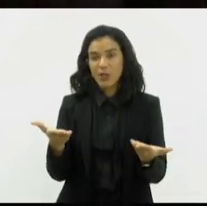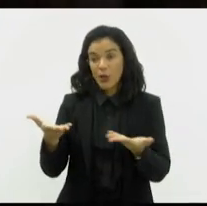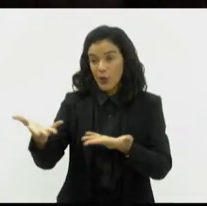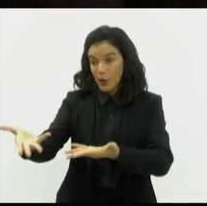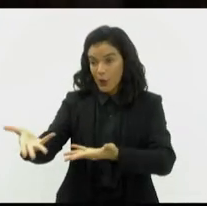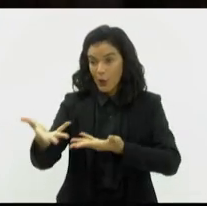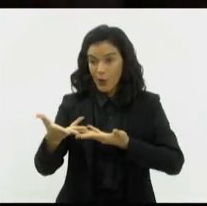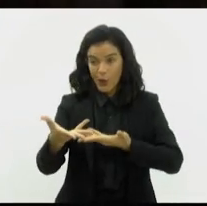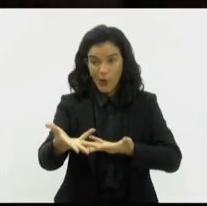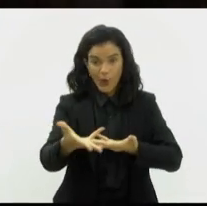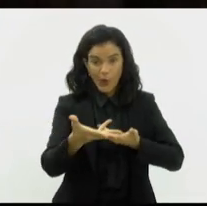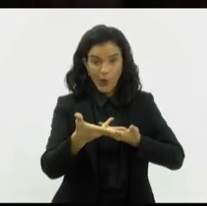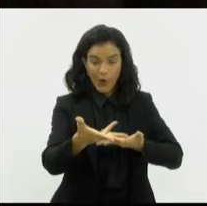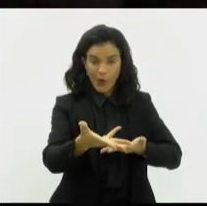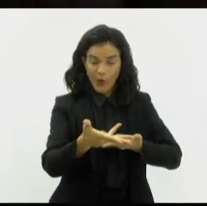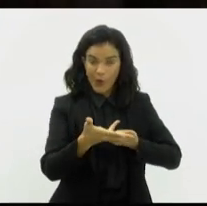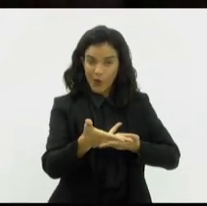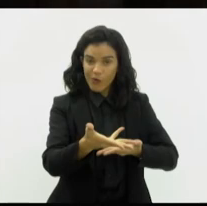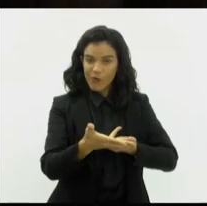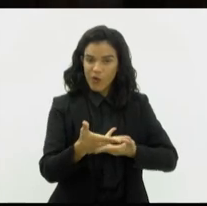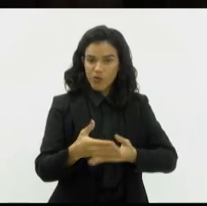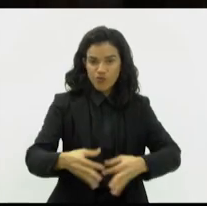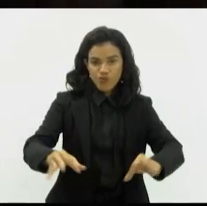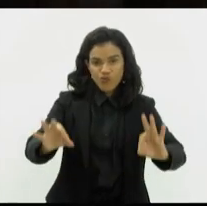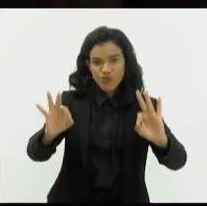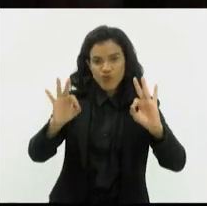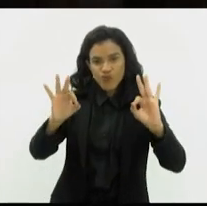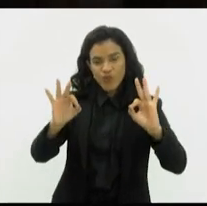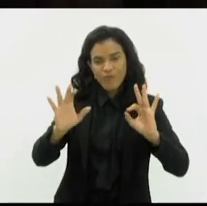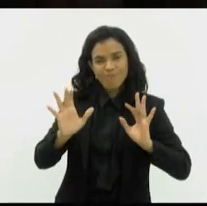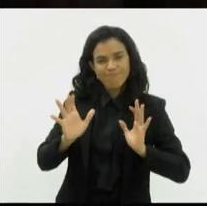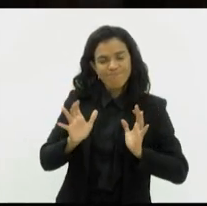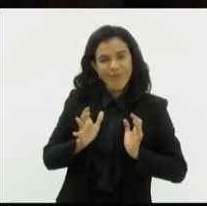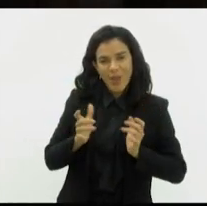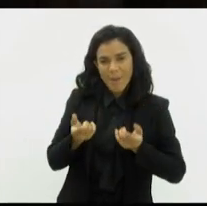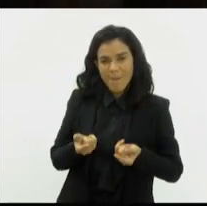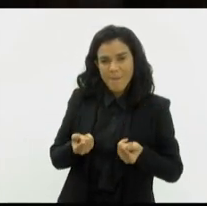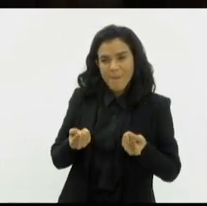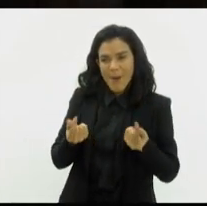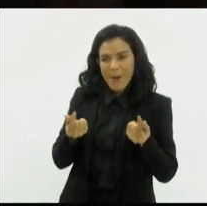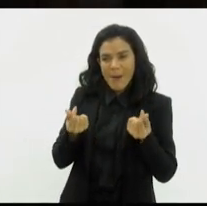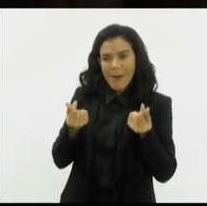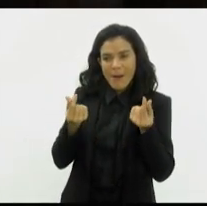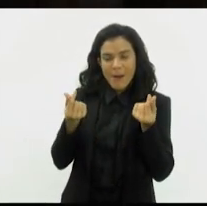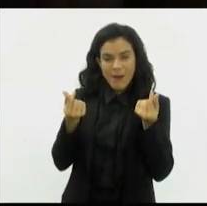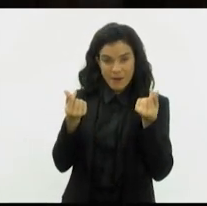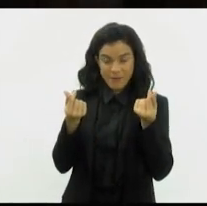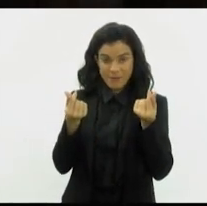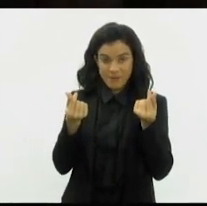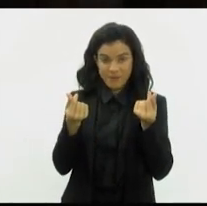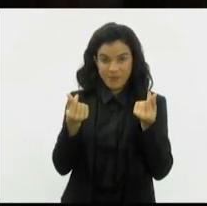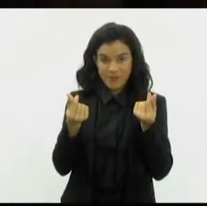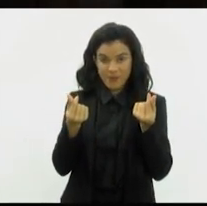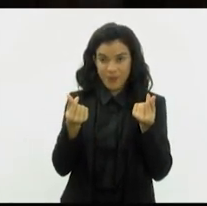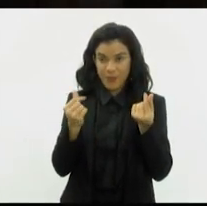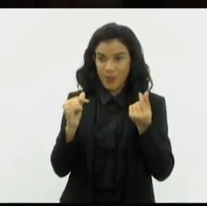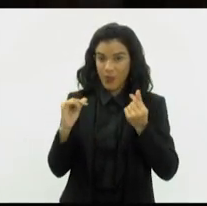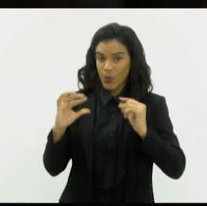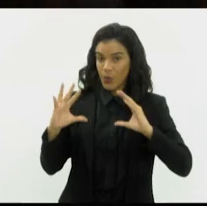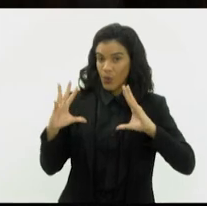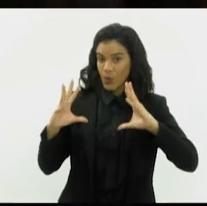convidando e oferecendo uma mordomia adorável. Todos